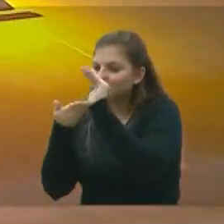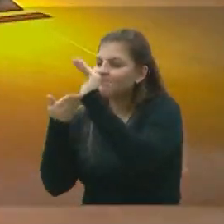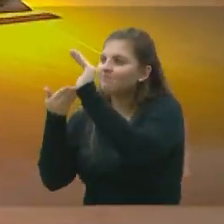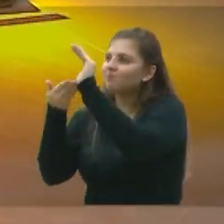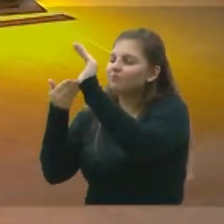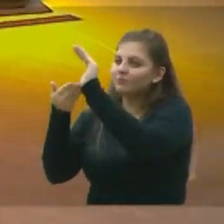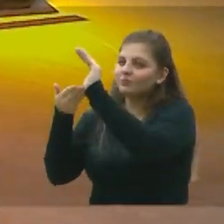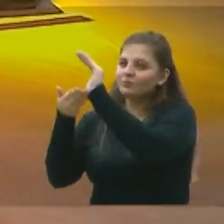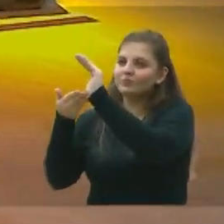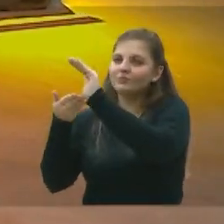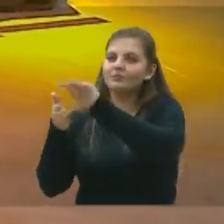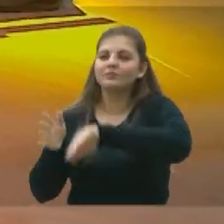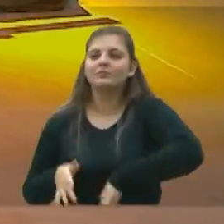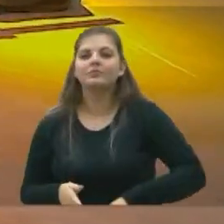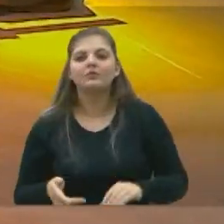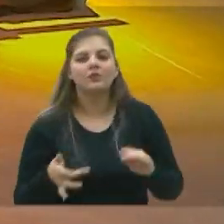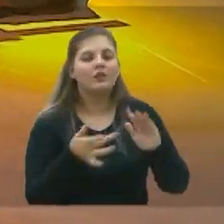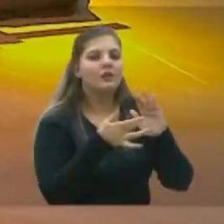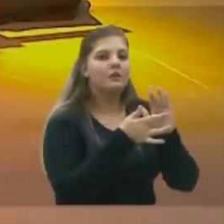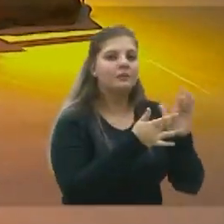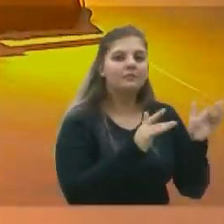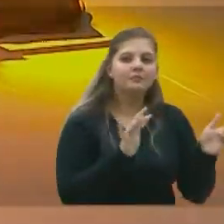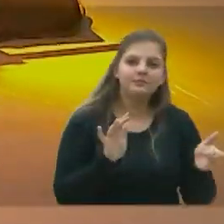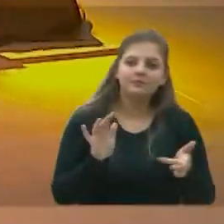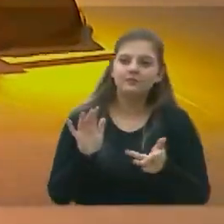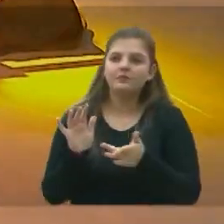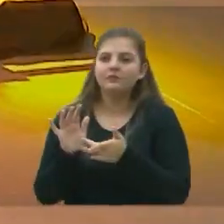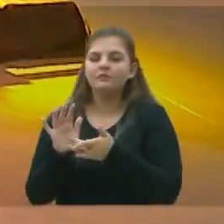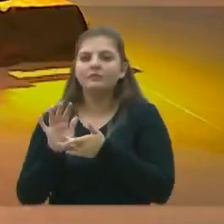Deixamos ela pra você,